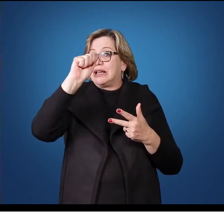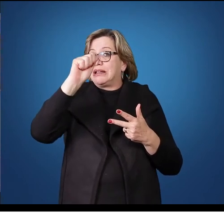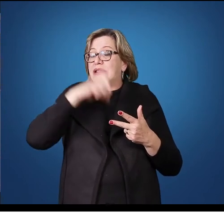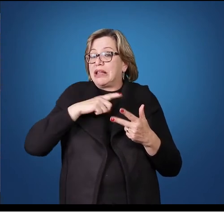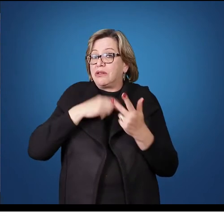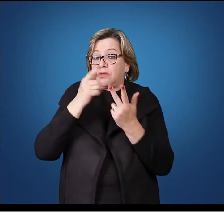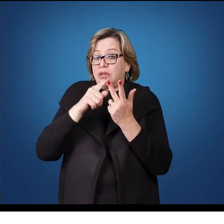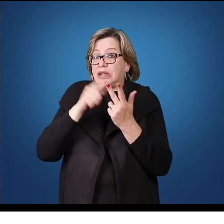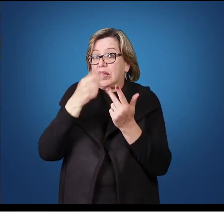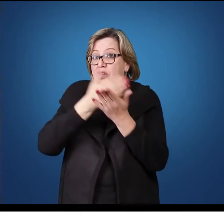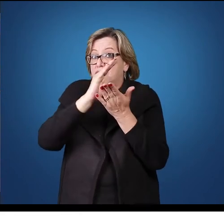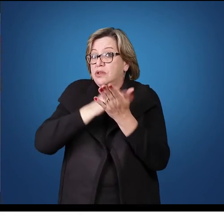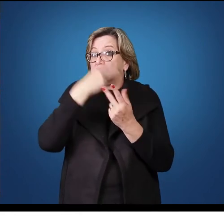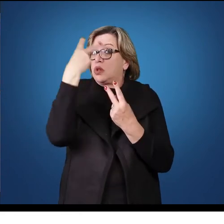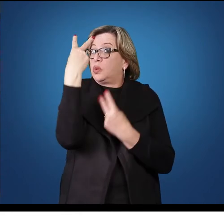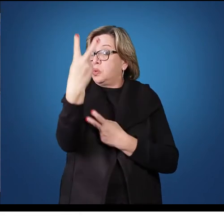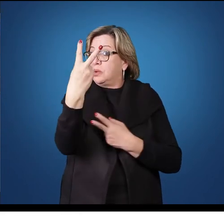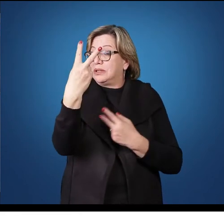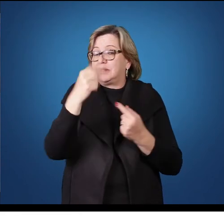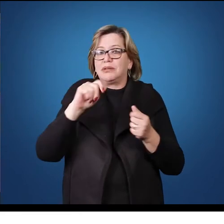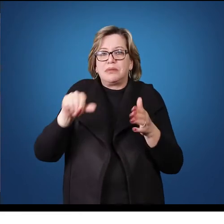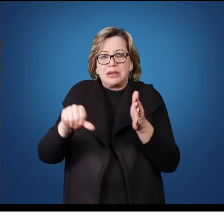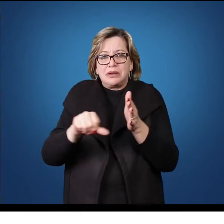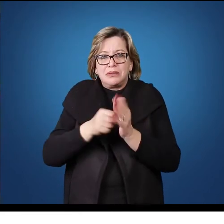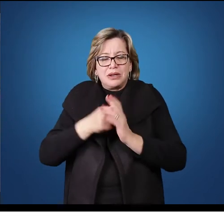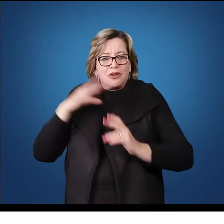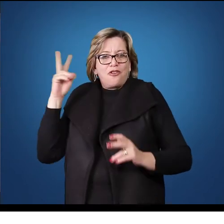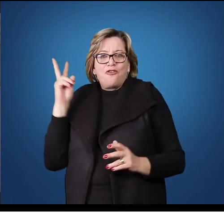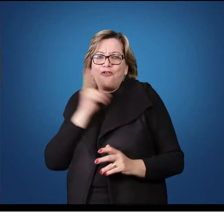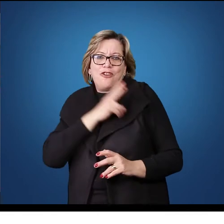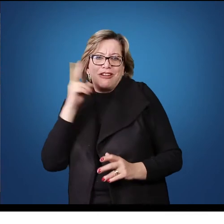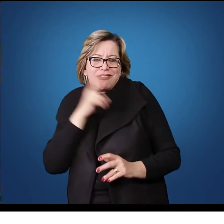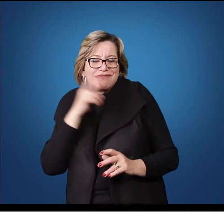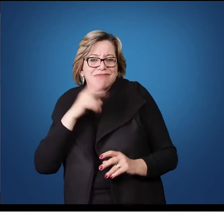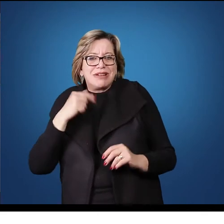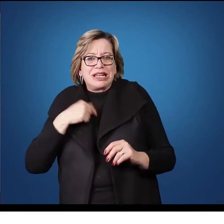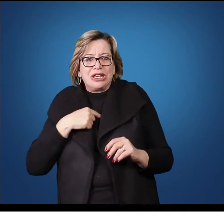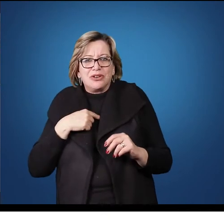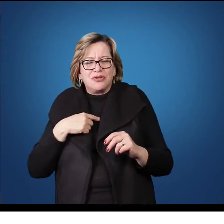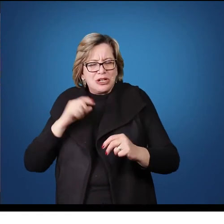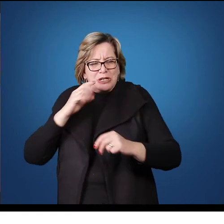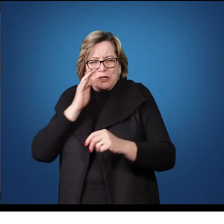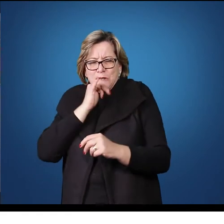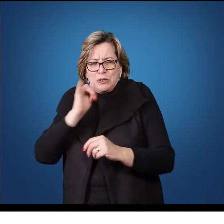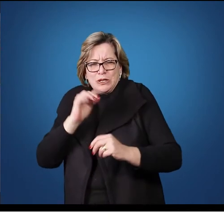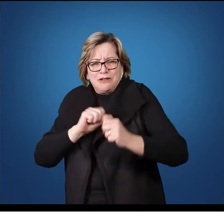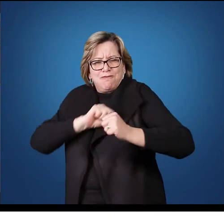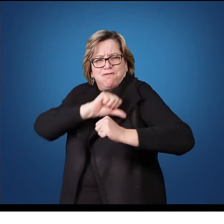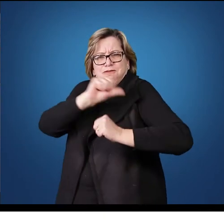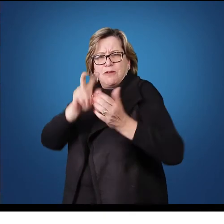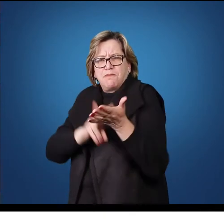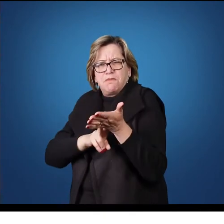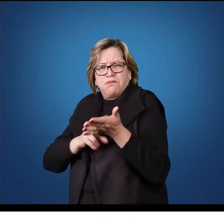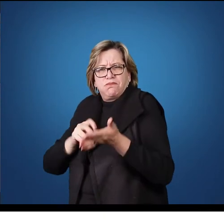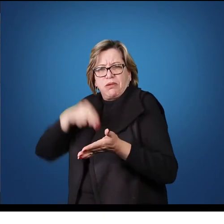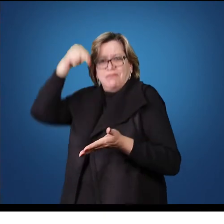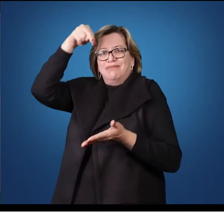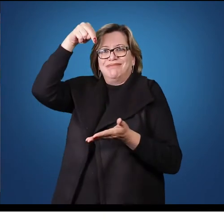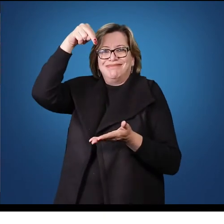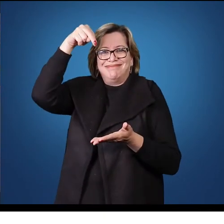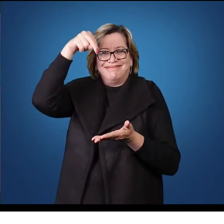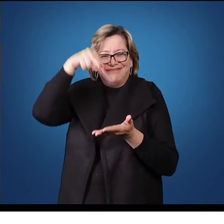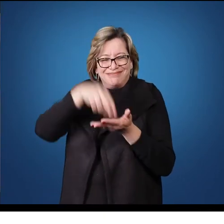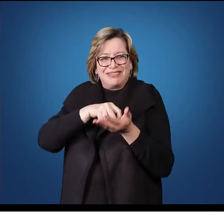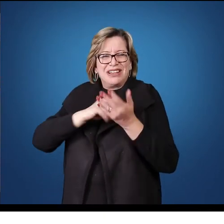grandes, muito importantes, que é a fase de velocidade, onde eu vou buscar minha energia para transformar em salto depois para alcançar essa